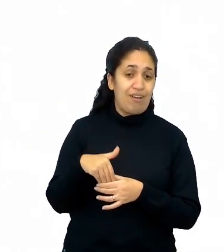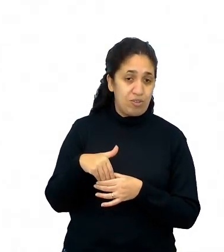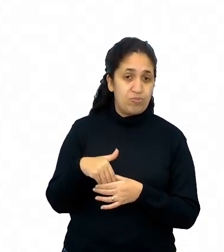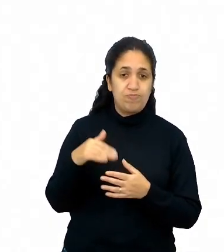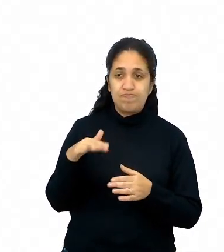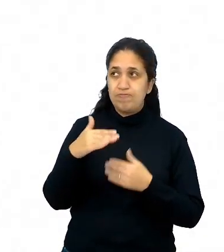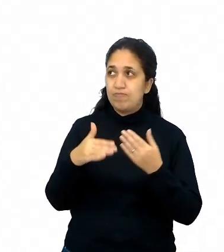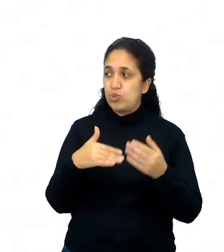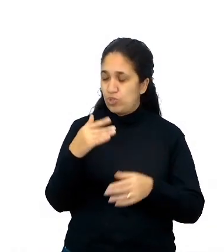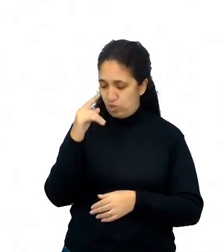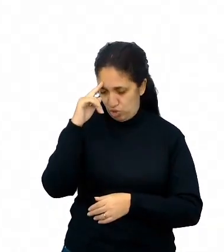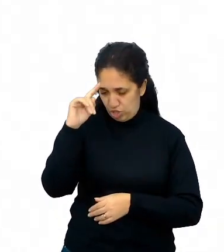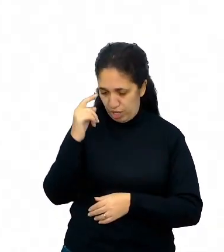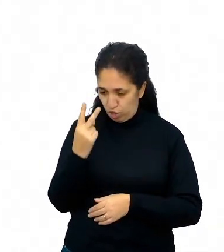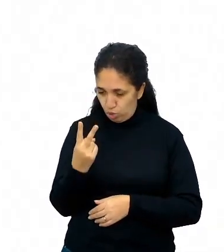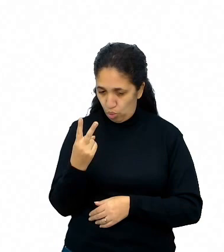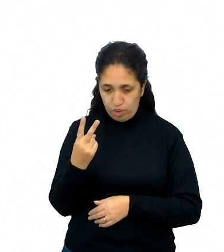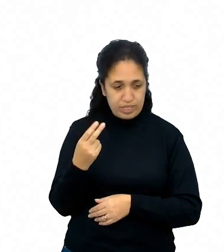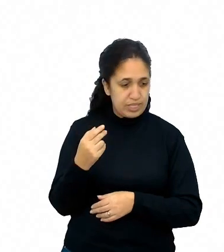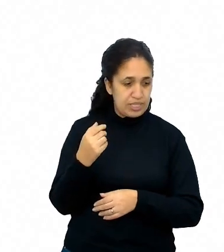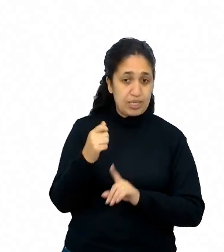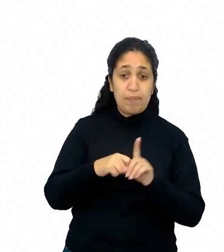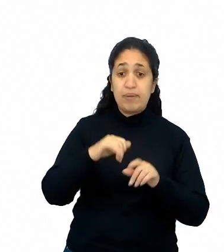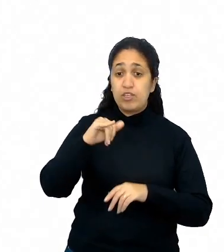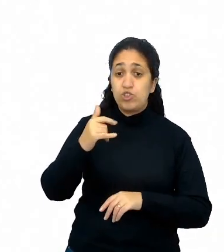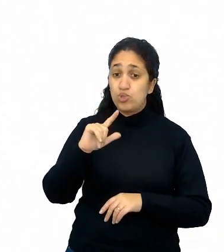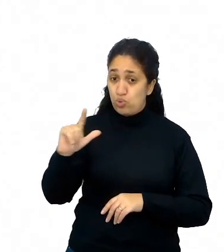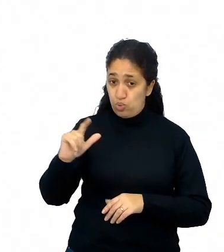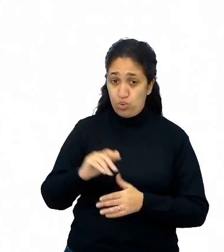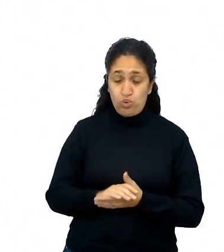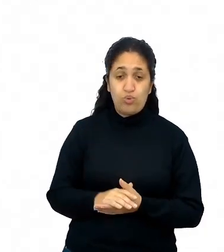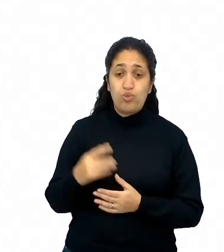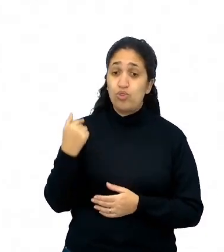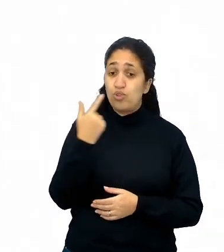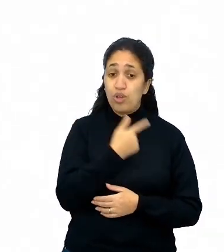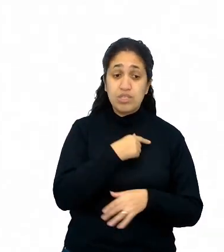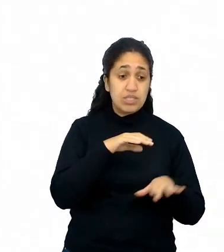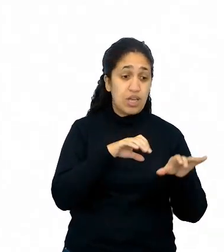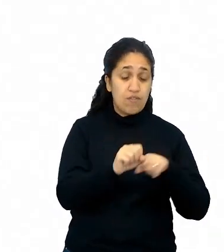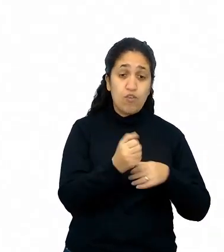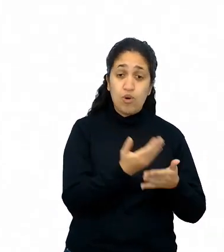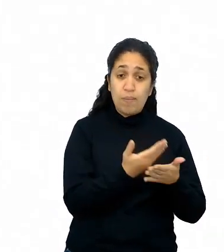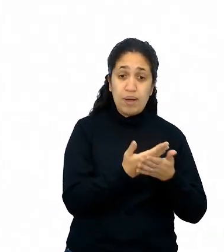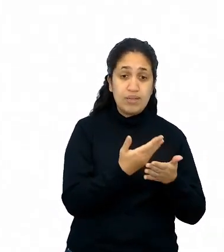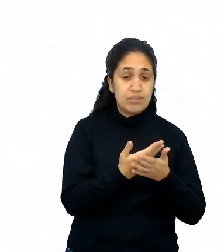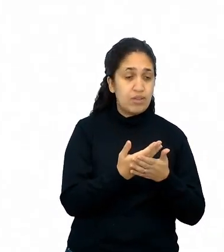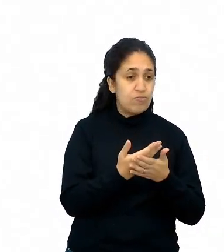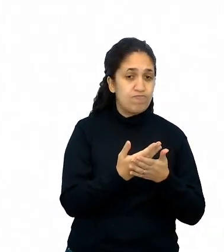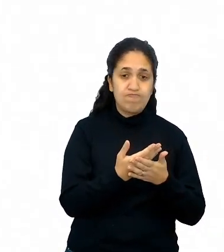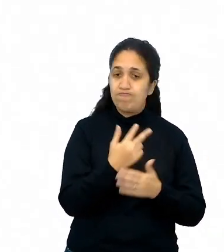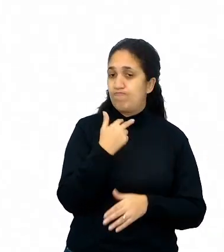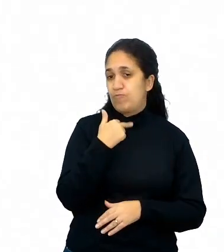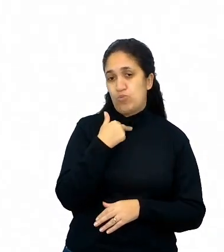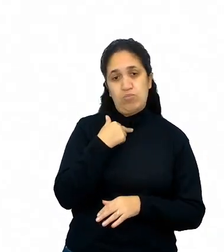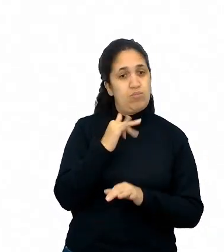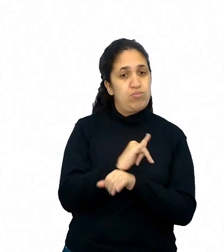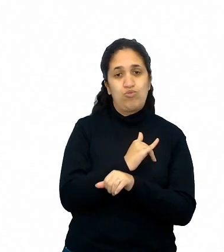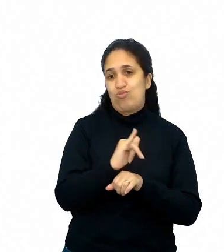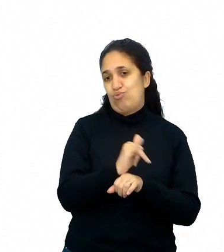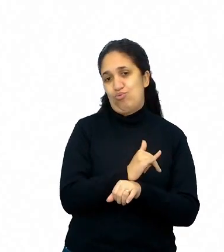do dia 2 de julho, as nossas formações não vão aparecer mais no